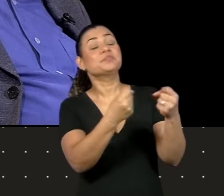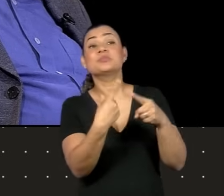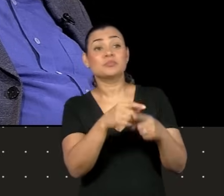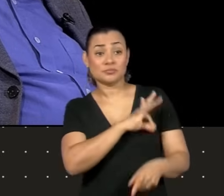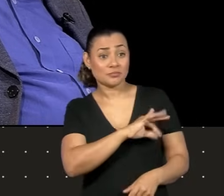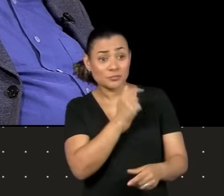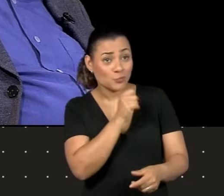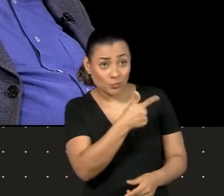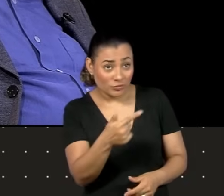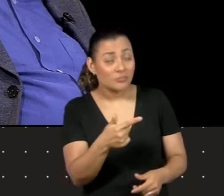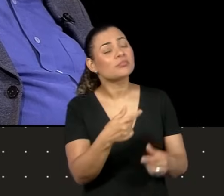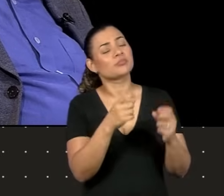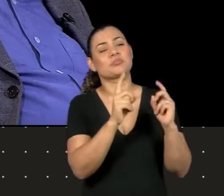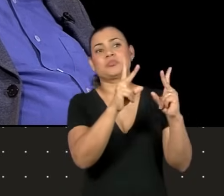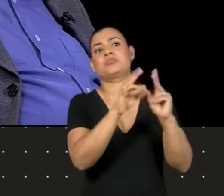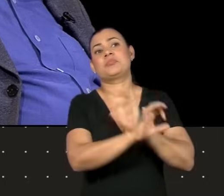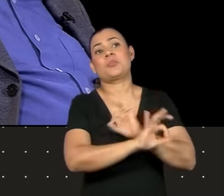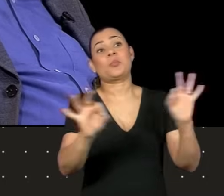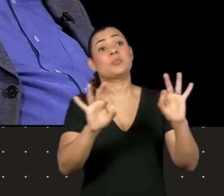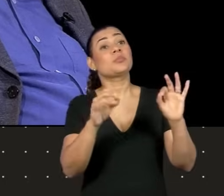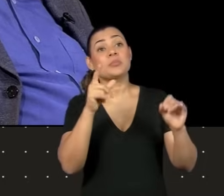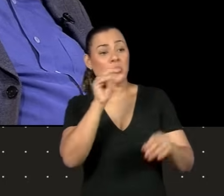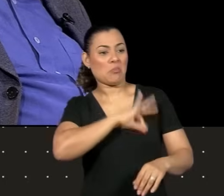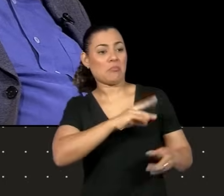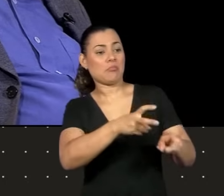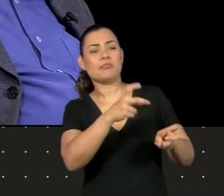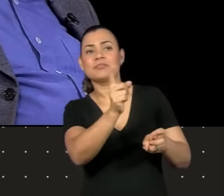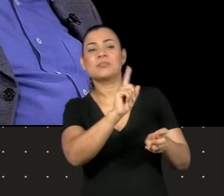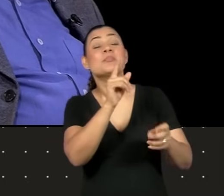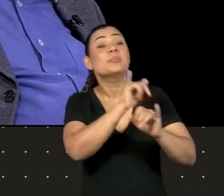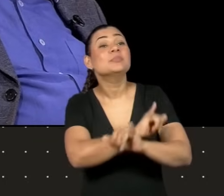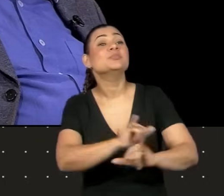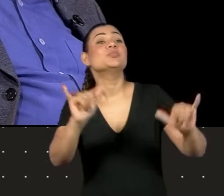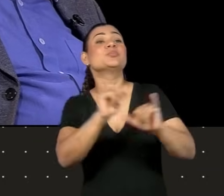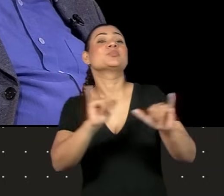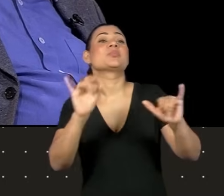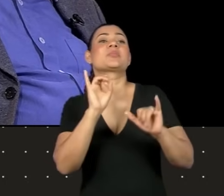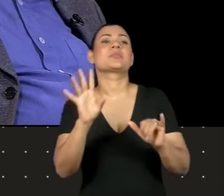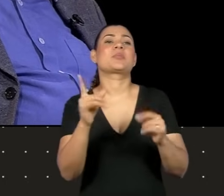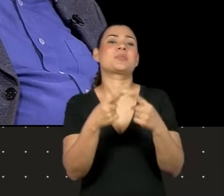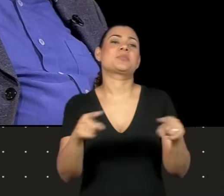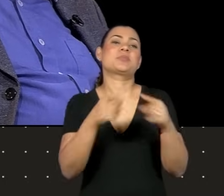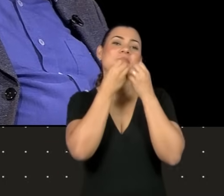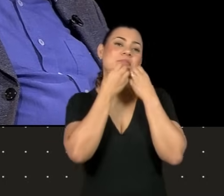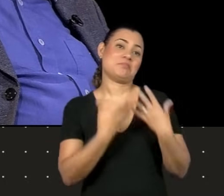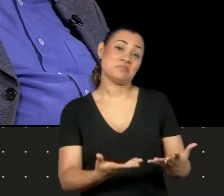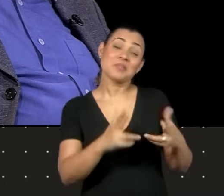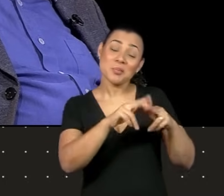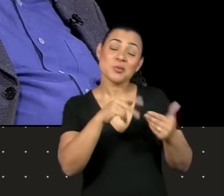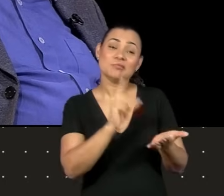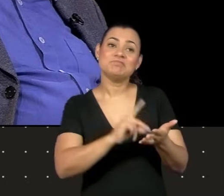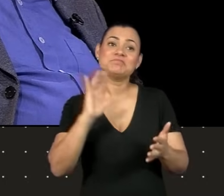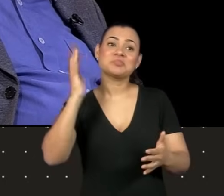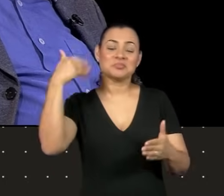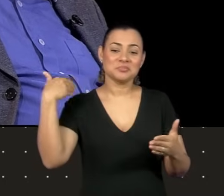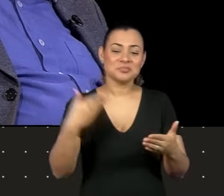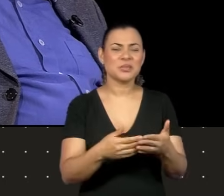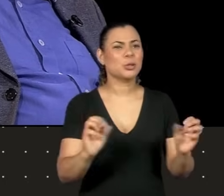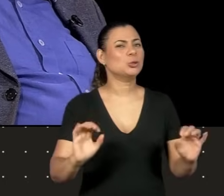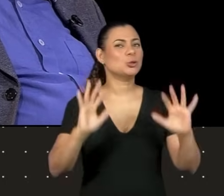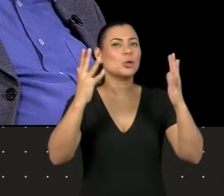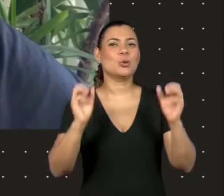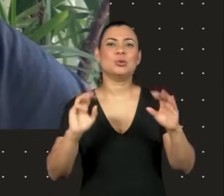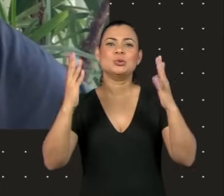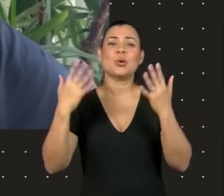sem cachê já vi que o negócio é bom. Não é para ganhar dinheiro, é para divulgar a nossa boa música. E foi o que aconteceu. Fizemos vários shows